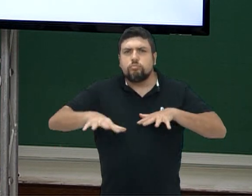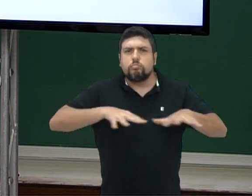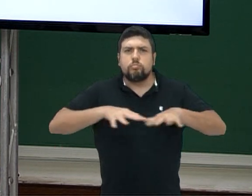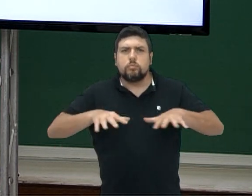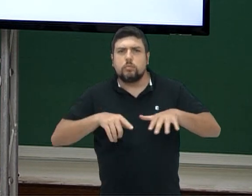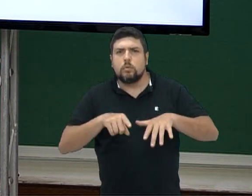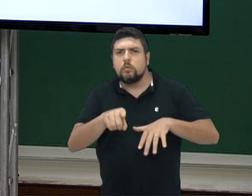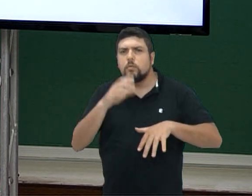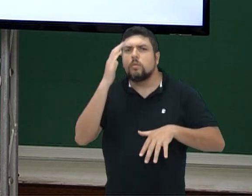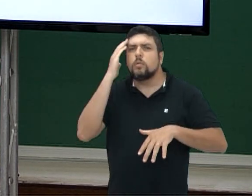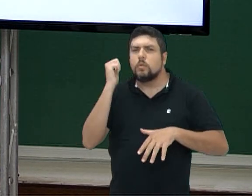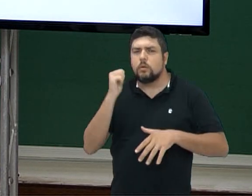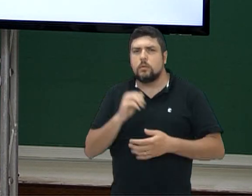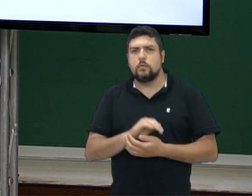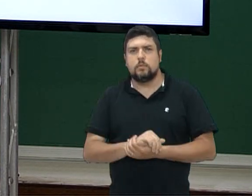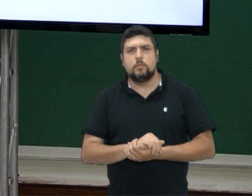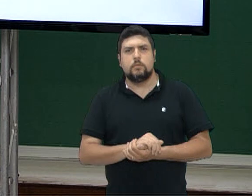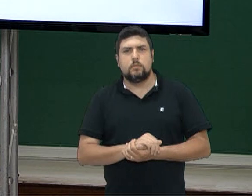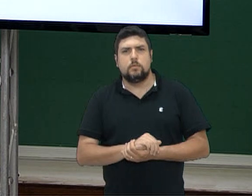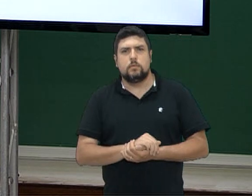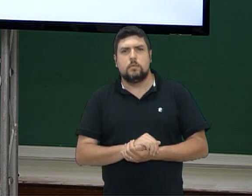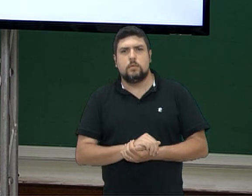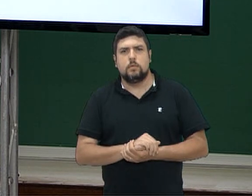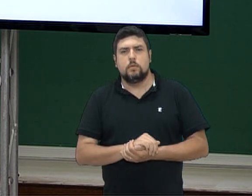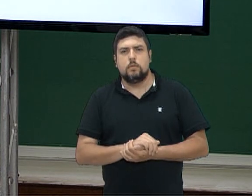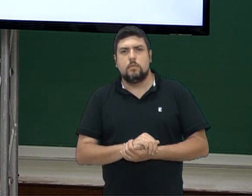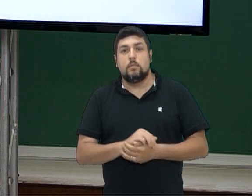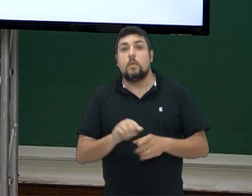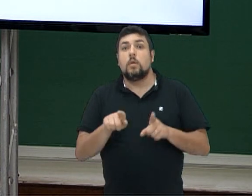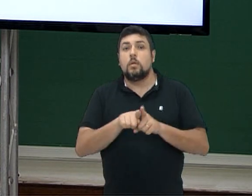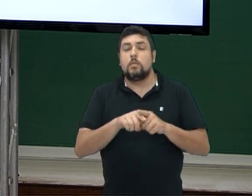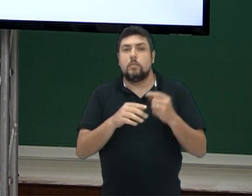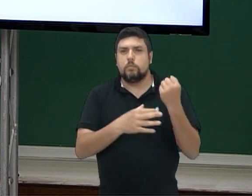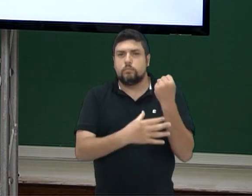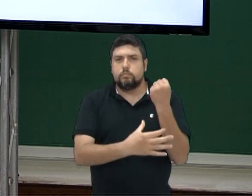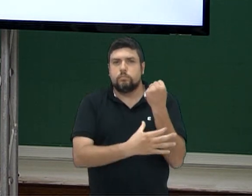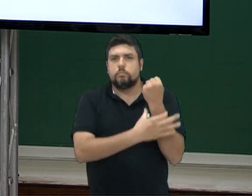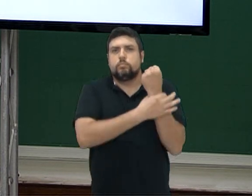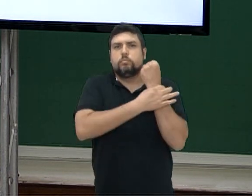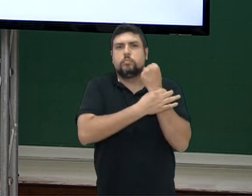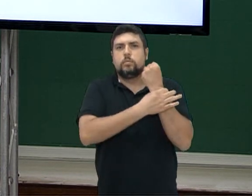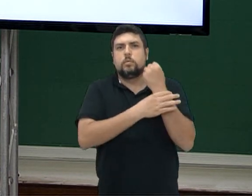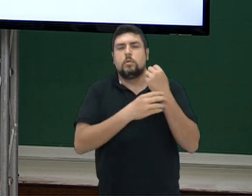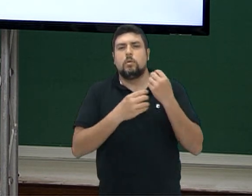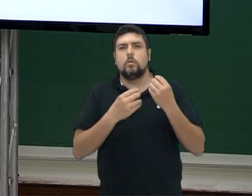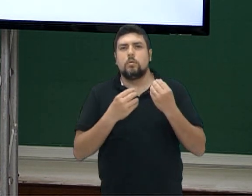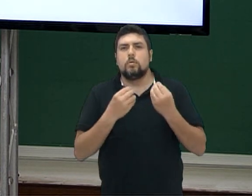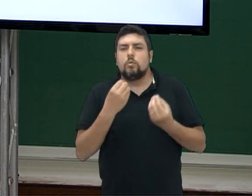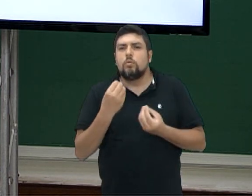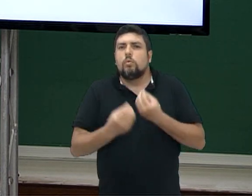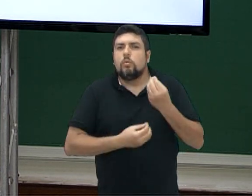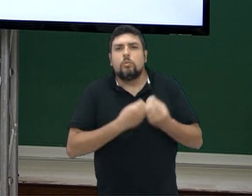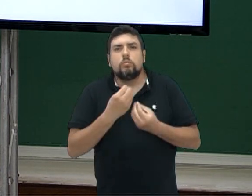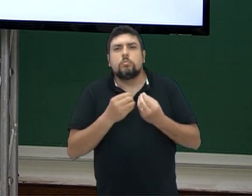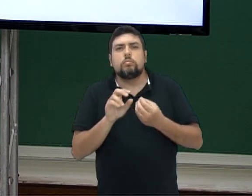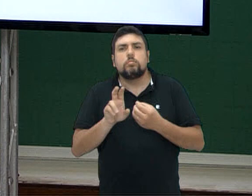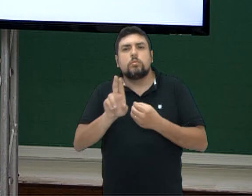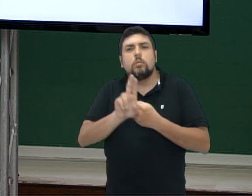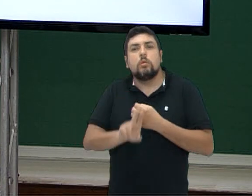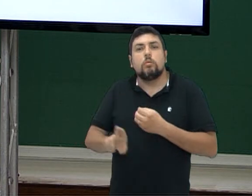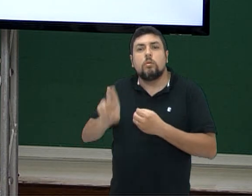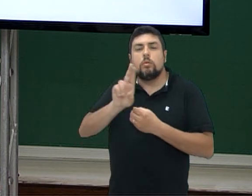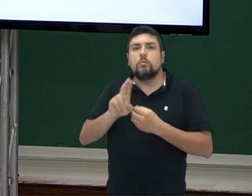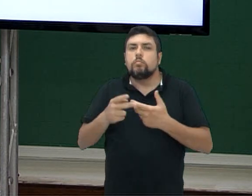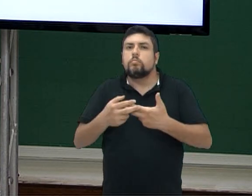sabe realizar? E quais são os equipamentos de segurança necessários para você praticar essa modalidade, né, de